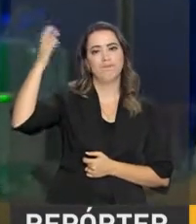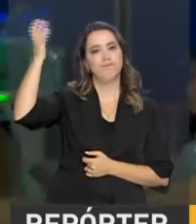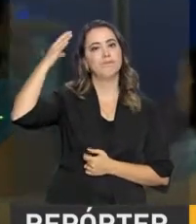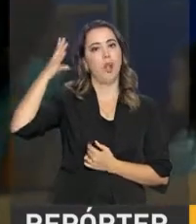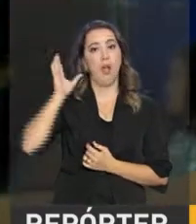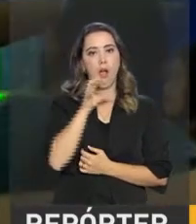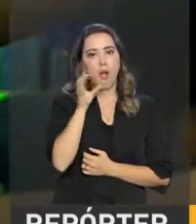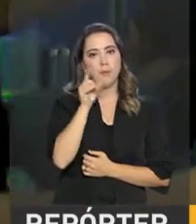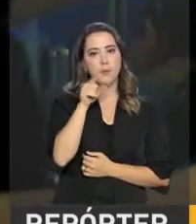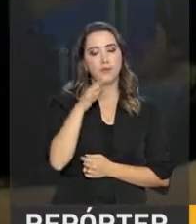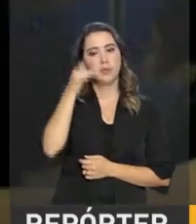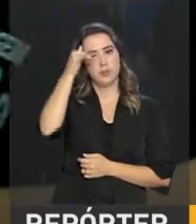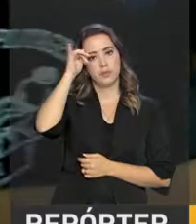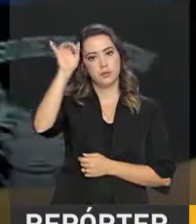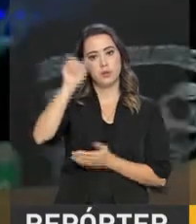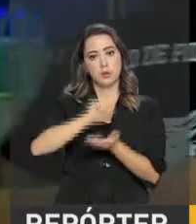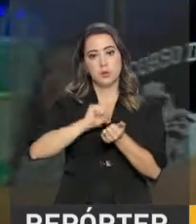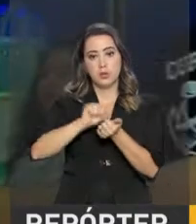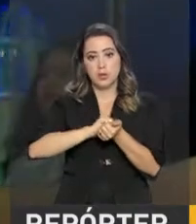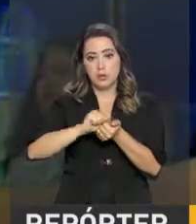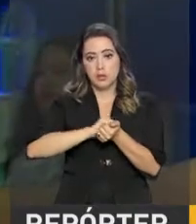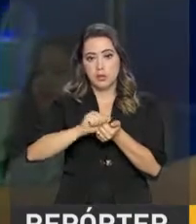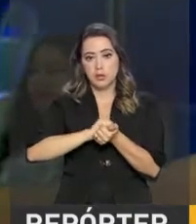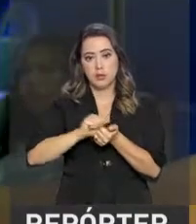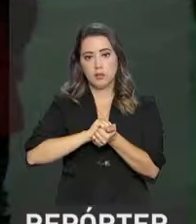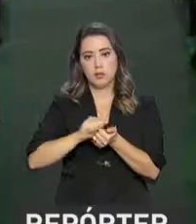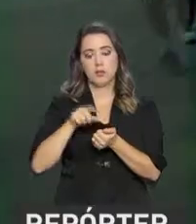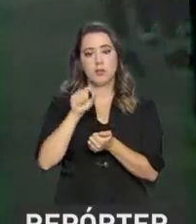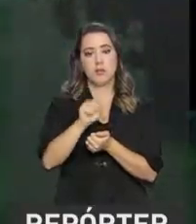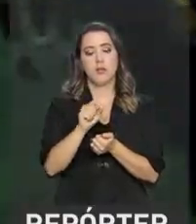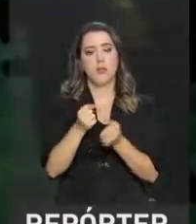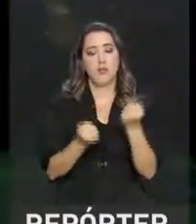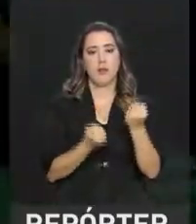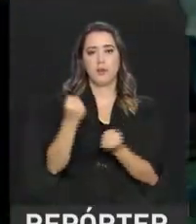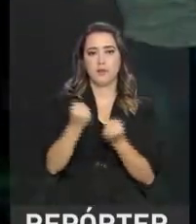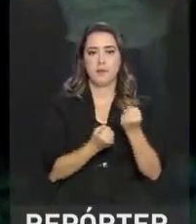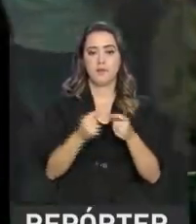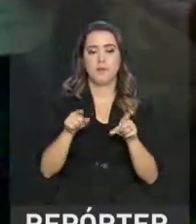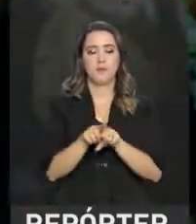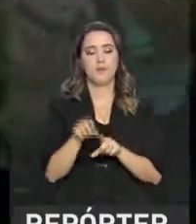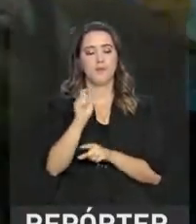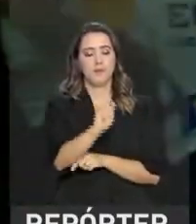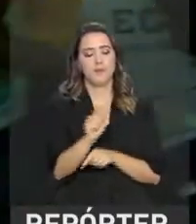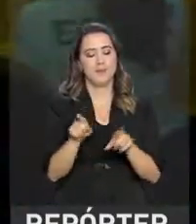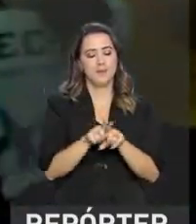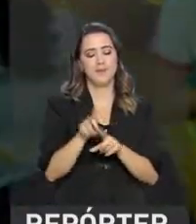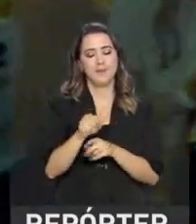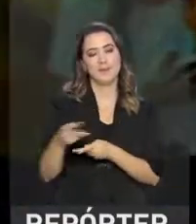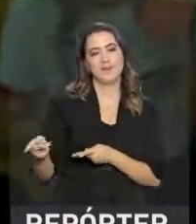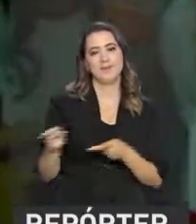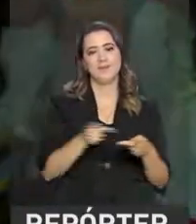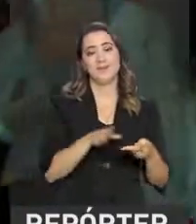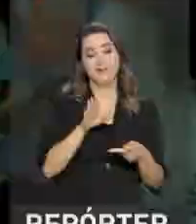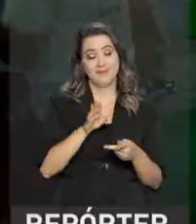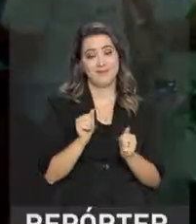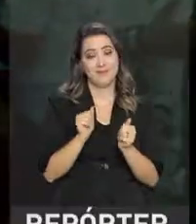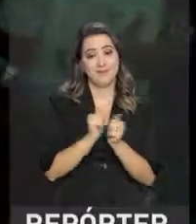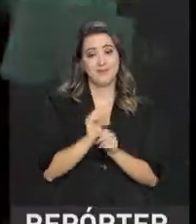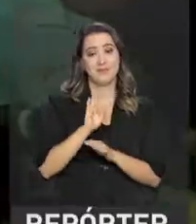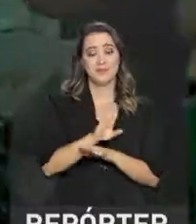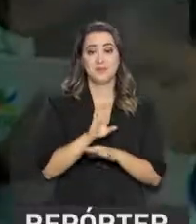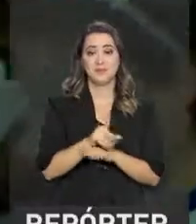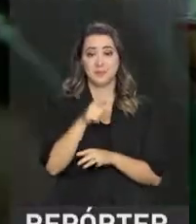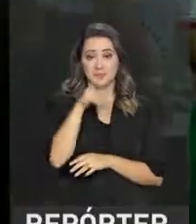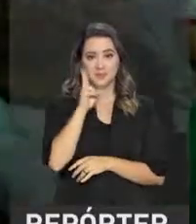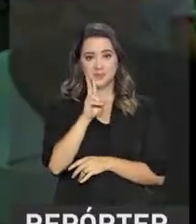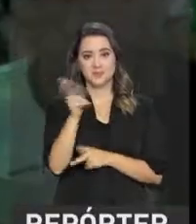de ajudar meu pai a lavar o carro sem desperdiçar muita água. E a criançada marcou mesmo presença no primeiro dia de funcionamento